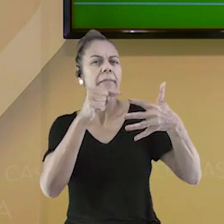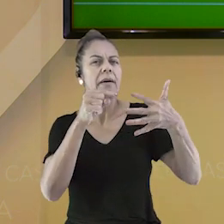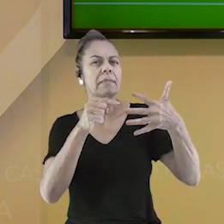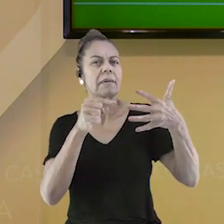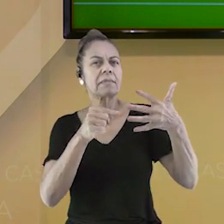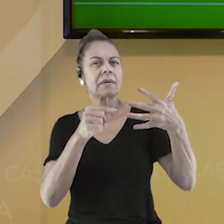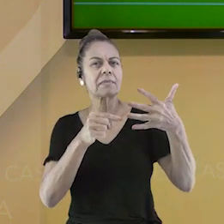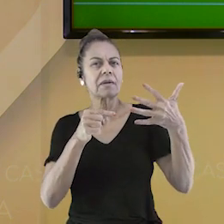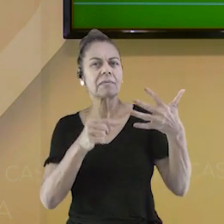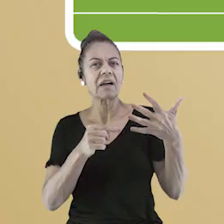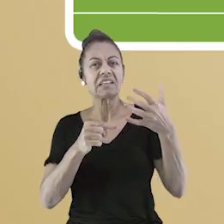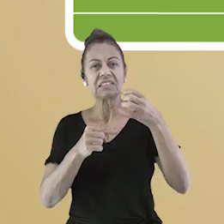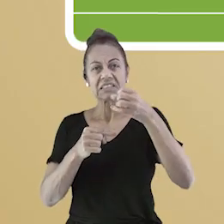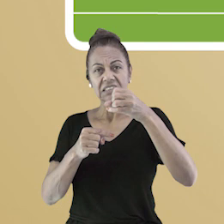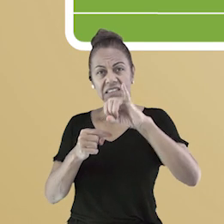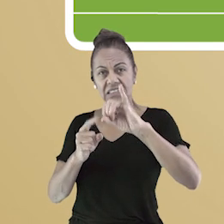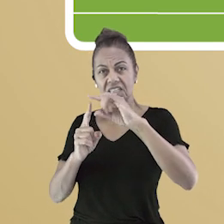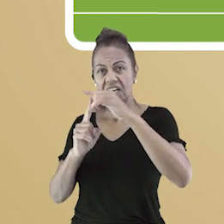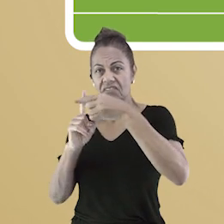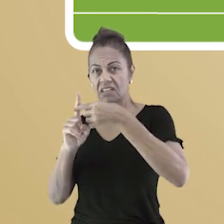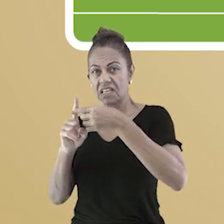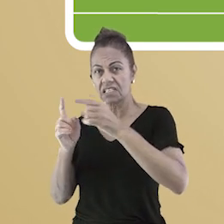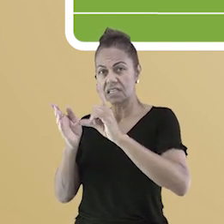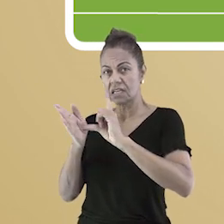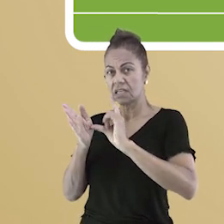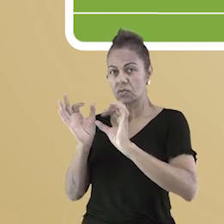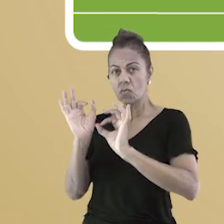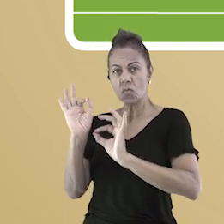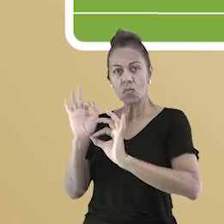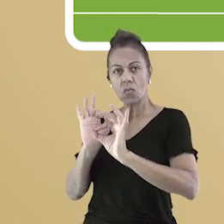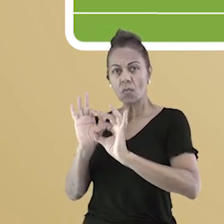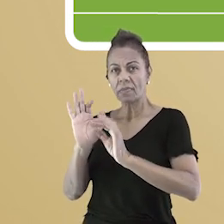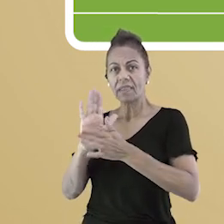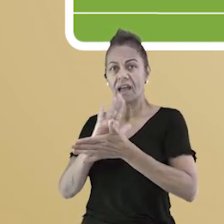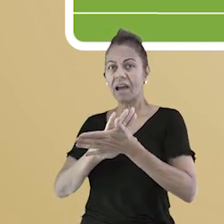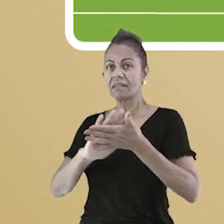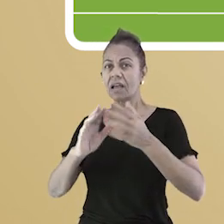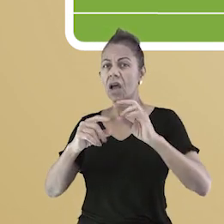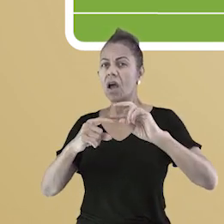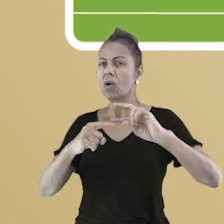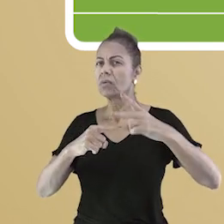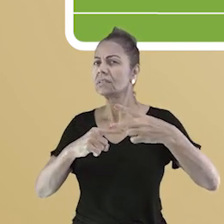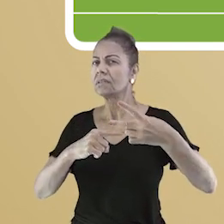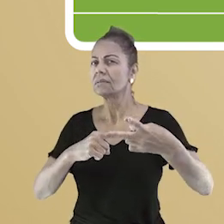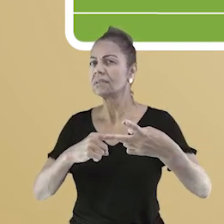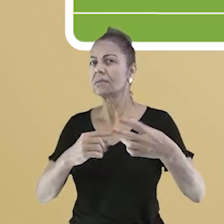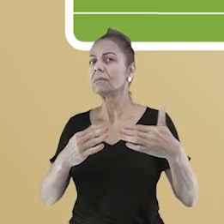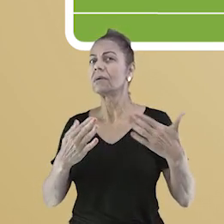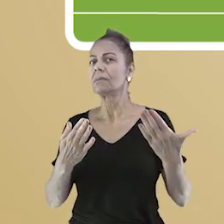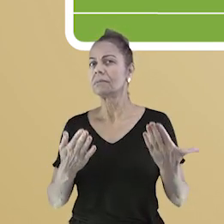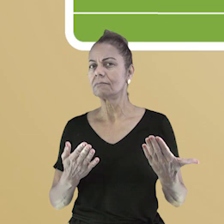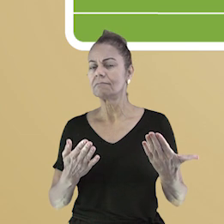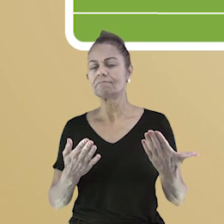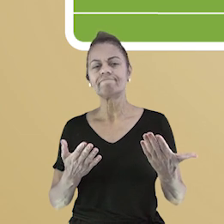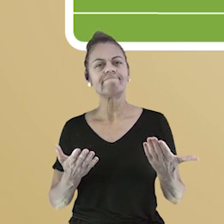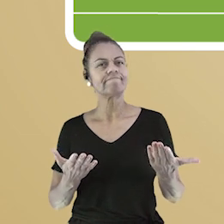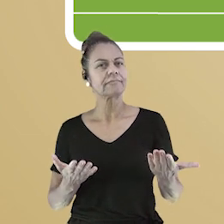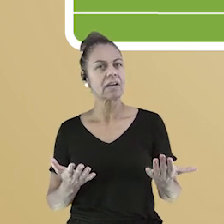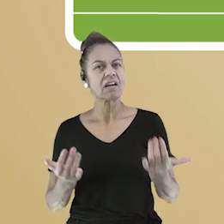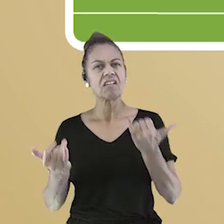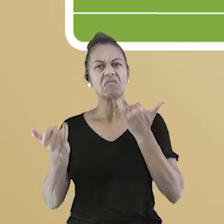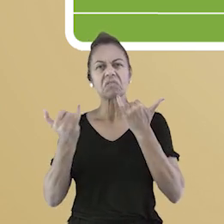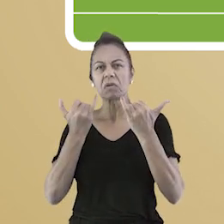vocês têm para me dizer? Gente, uma gravidez não planejada é resultado principalmente da falta